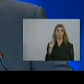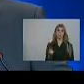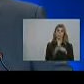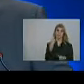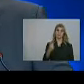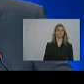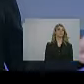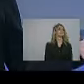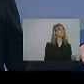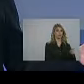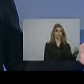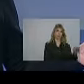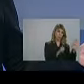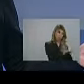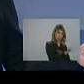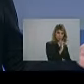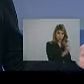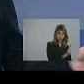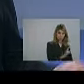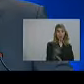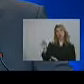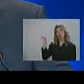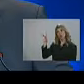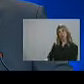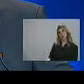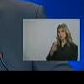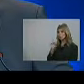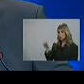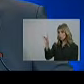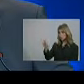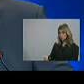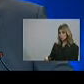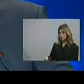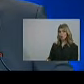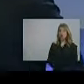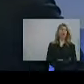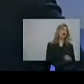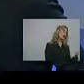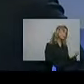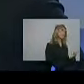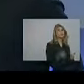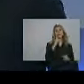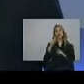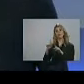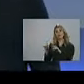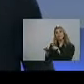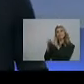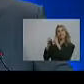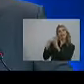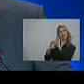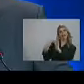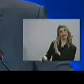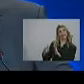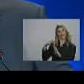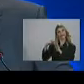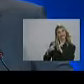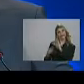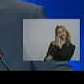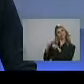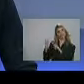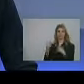Ele fez a pergunta, mas ele ainda pode responder, não? Ele é o último que responde nessa rodada. Ah, tá bom. Porque senão quebra a ordem, ok? Isso pode ser o Alessandro Molon, então